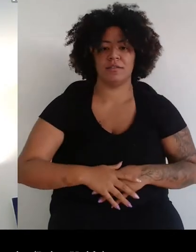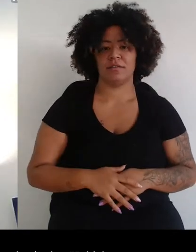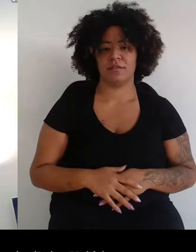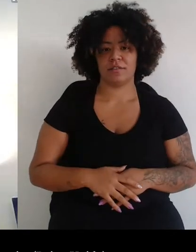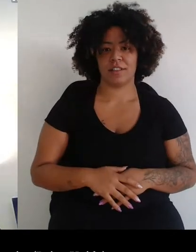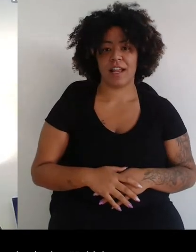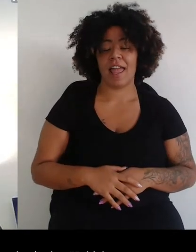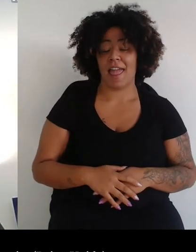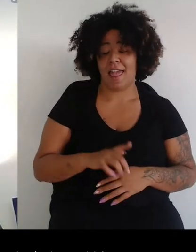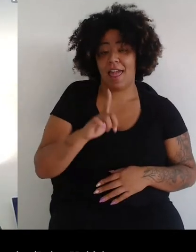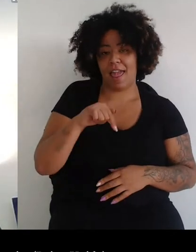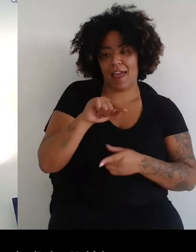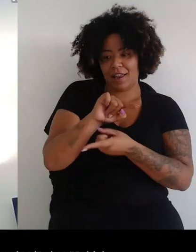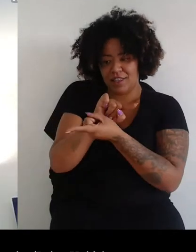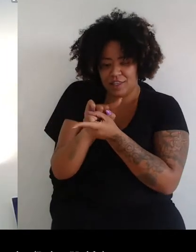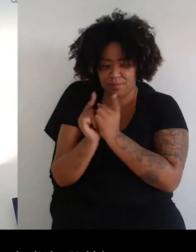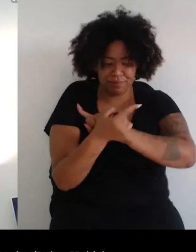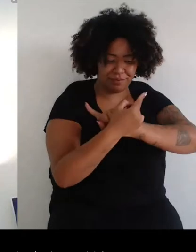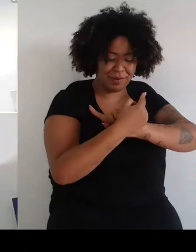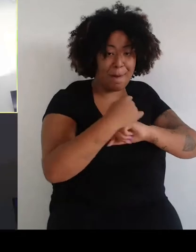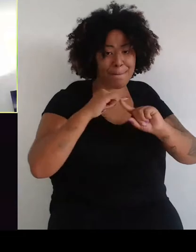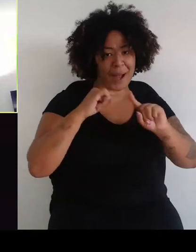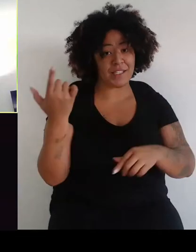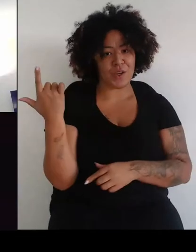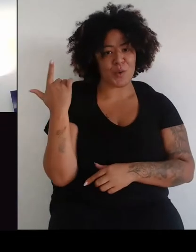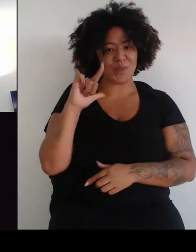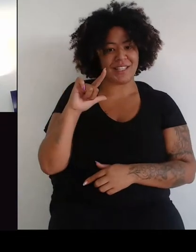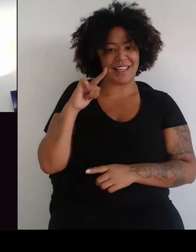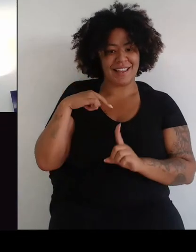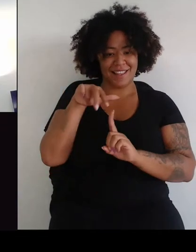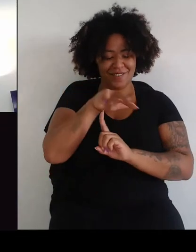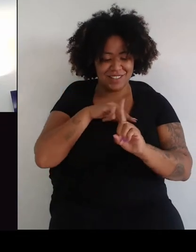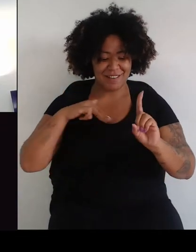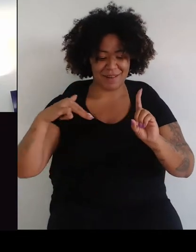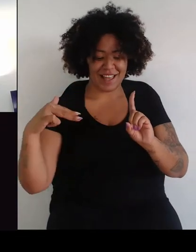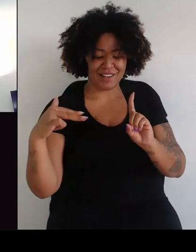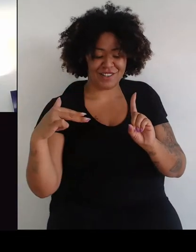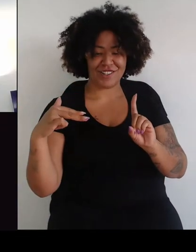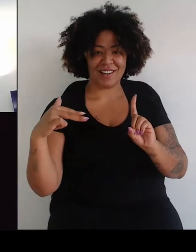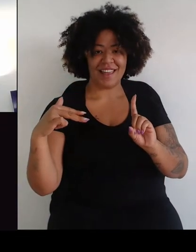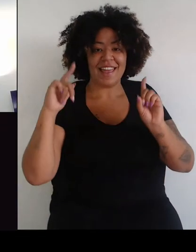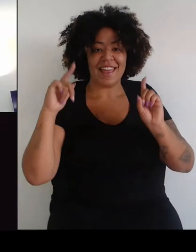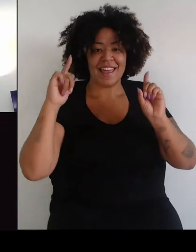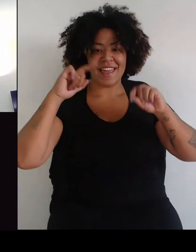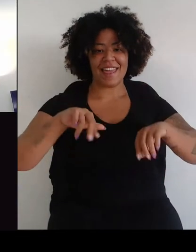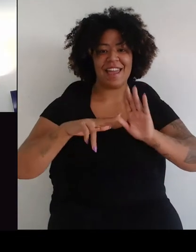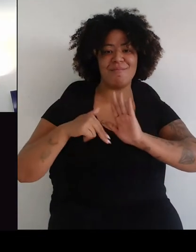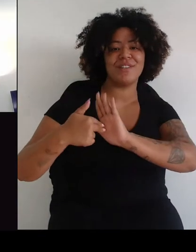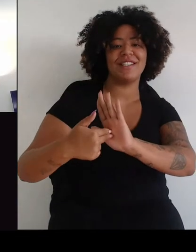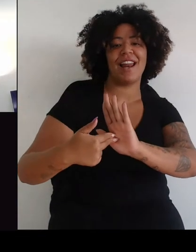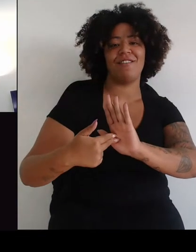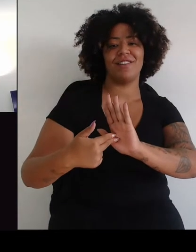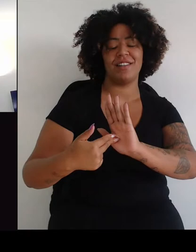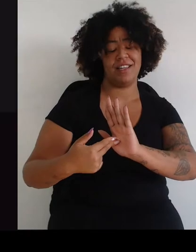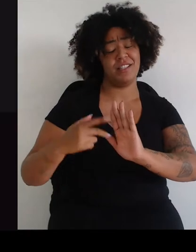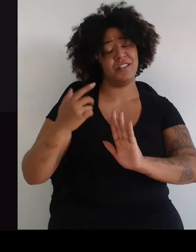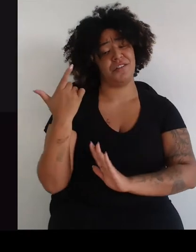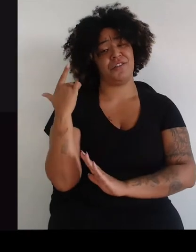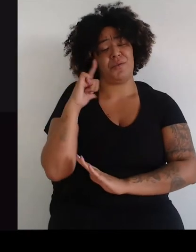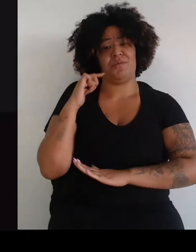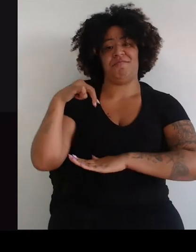de trazer visibilidade e de Ser Invisível ao mesmo tempo algum comentário